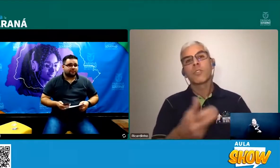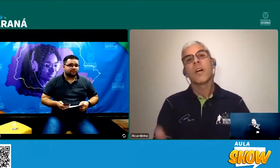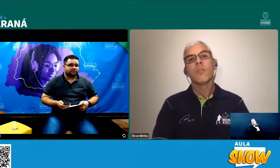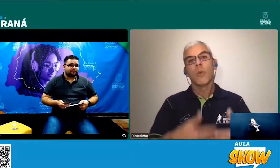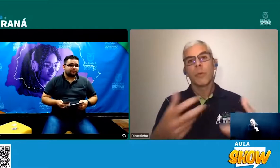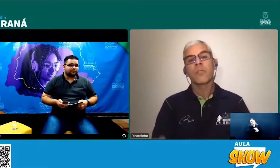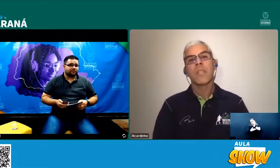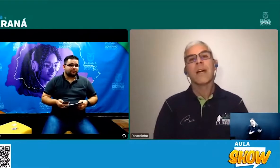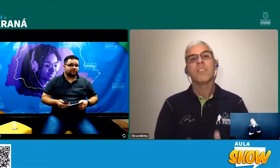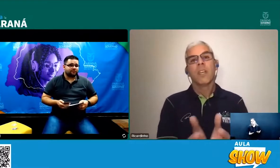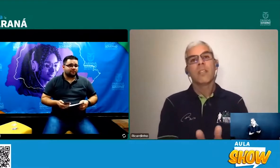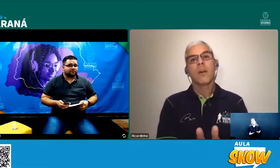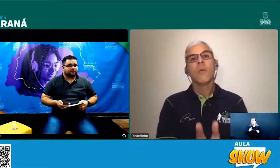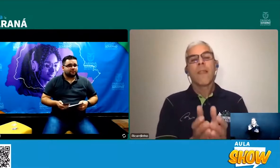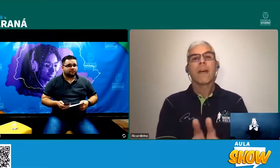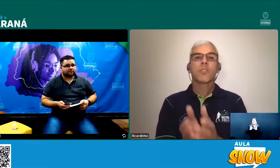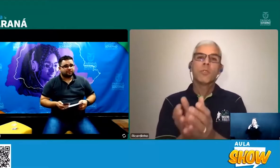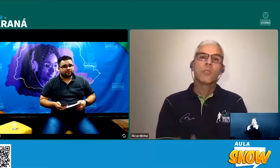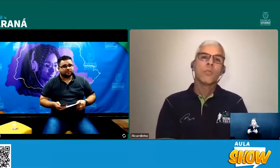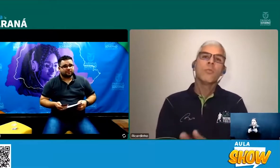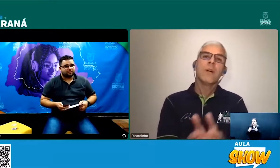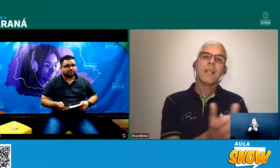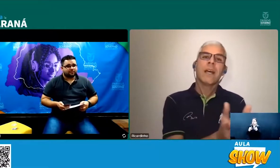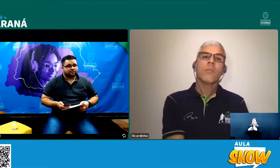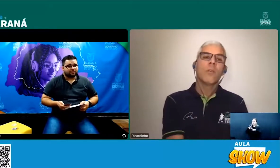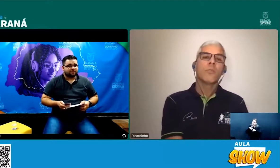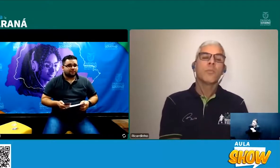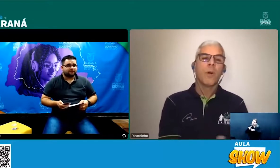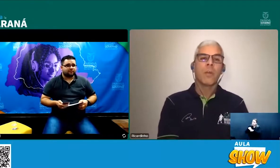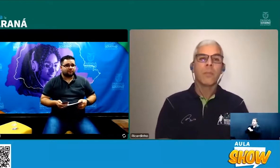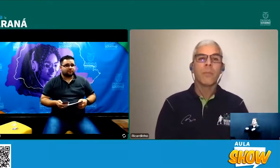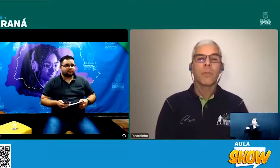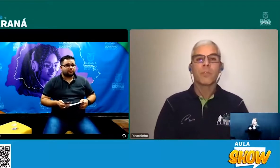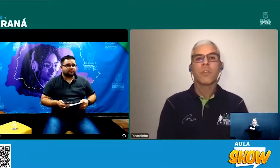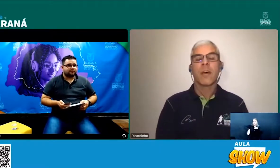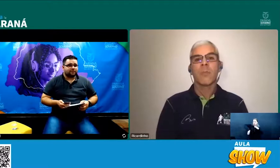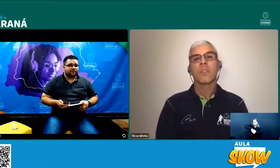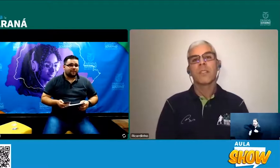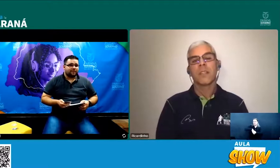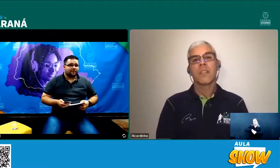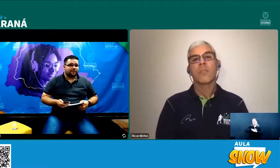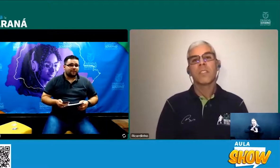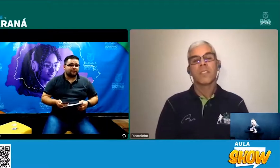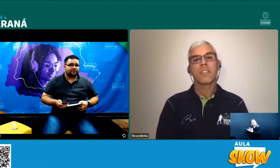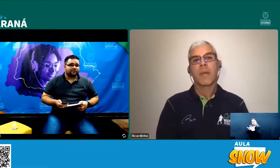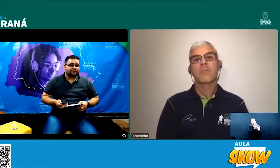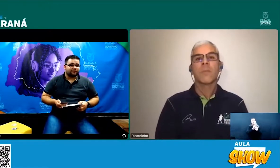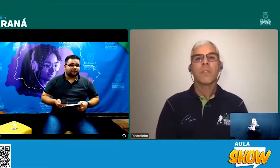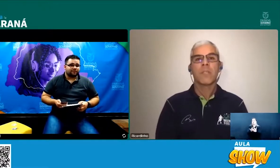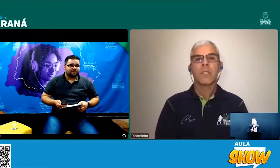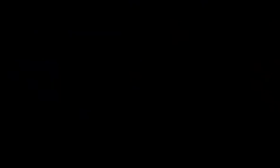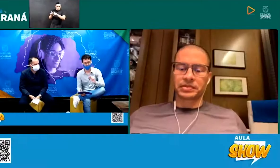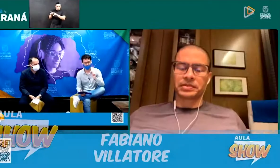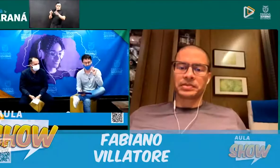com a discussão, com a oportunidade. Então, acho que o estudo, aliado ao futebol, é que me proporcionaram a mudança em todos esses